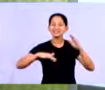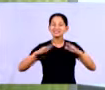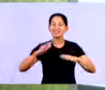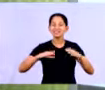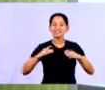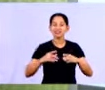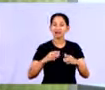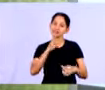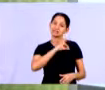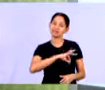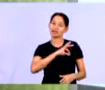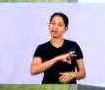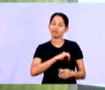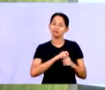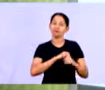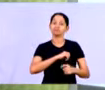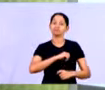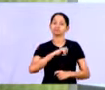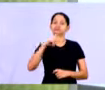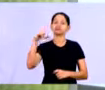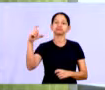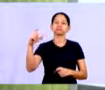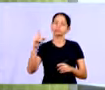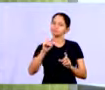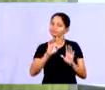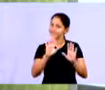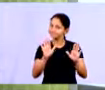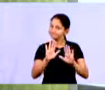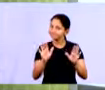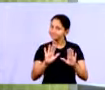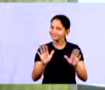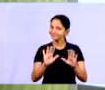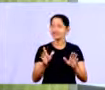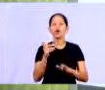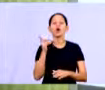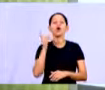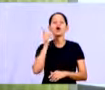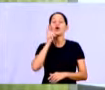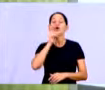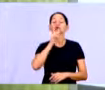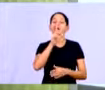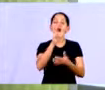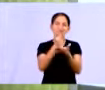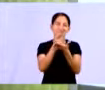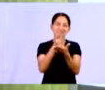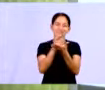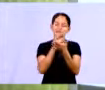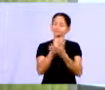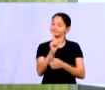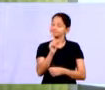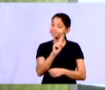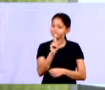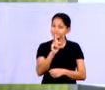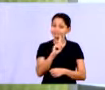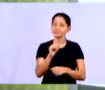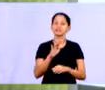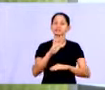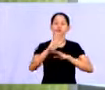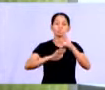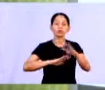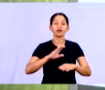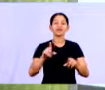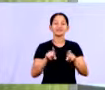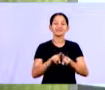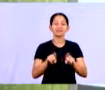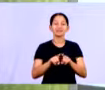aumentando muito uma renda. E aí, às vezes, você pensa que em cima daquele bruto que você ganha, você consegue honrar, e na maioria das vezes não. E se for da pessoa jurídica,